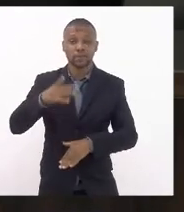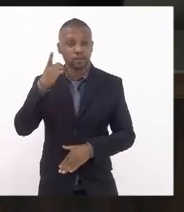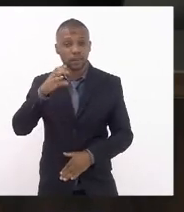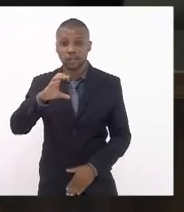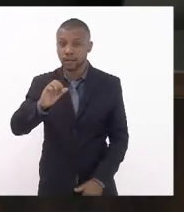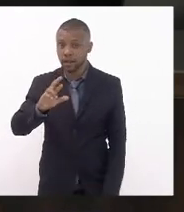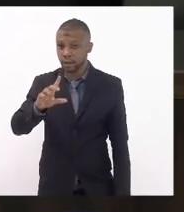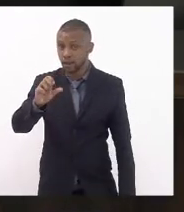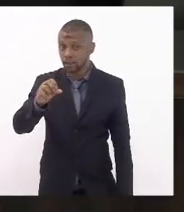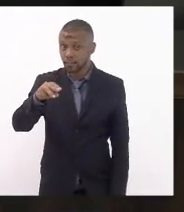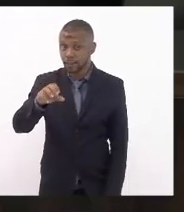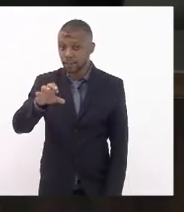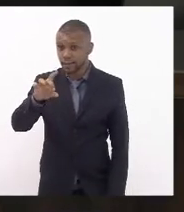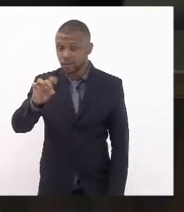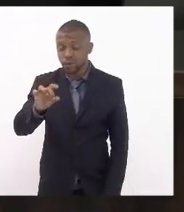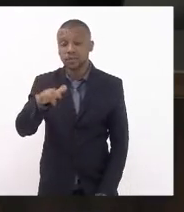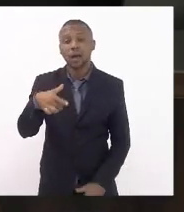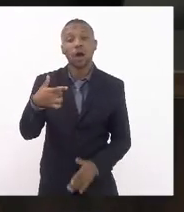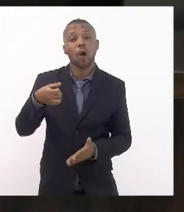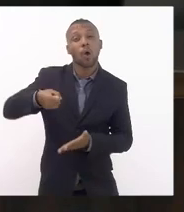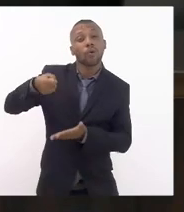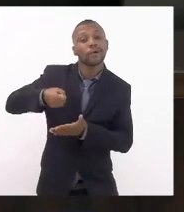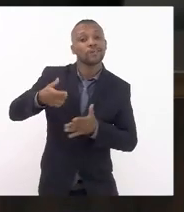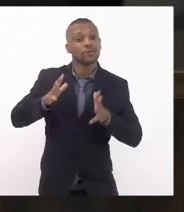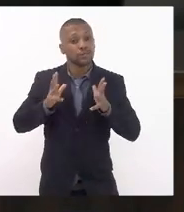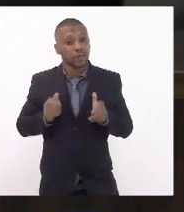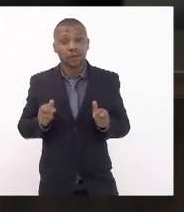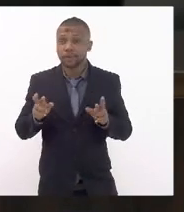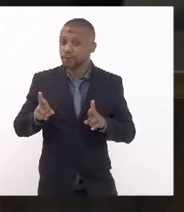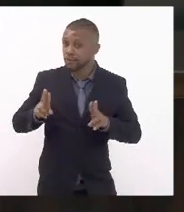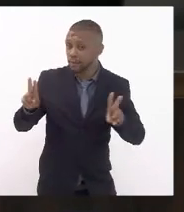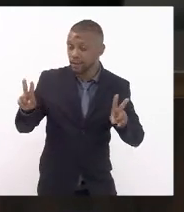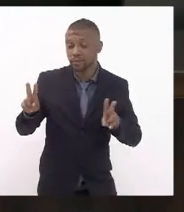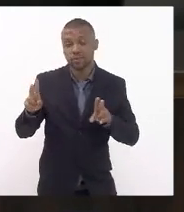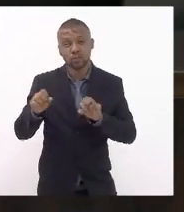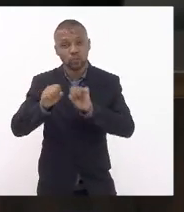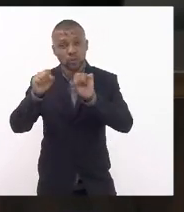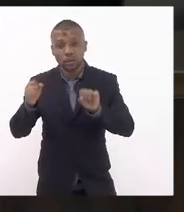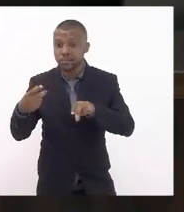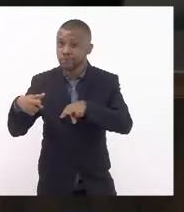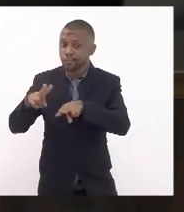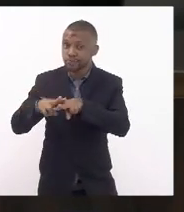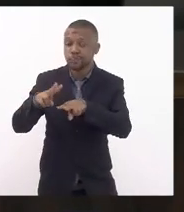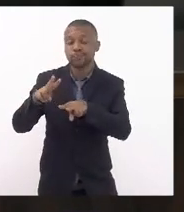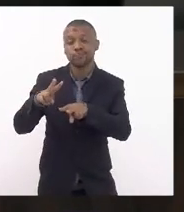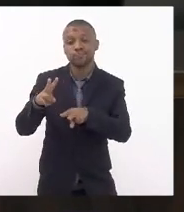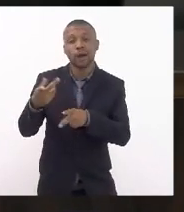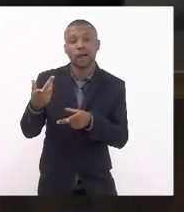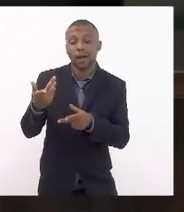dispõe sobre o kit de higiene diferenciado no sistema prisional socioeducativo para...